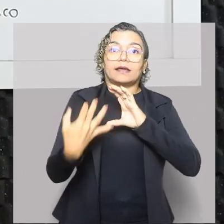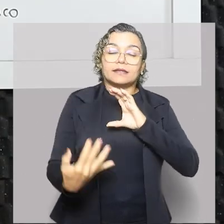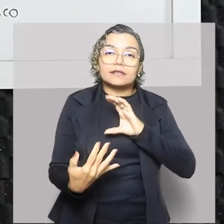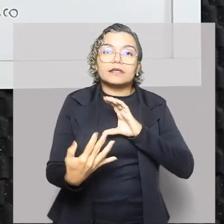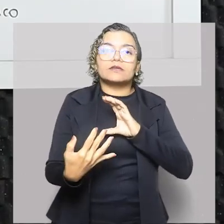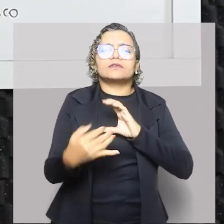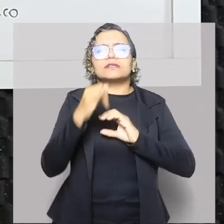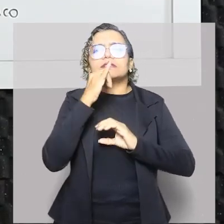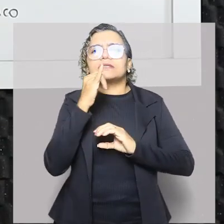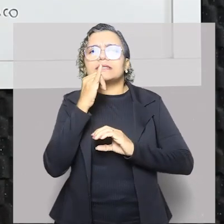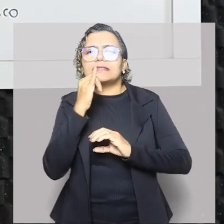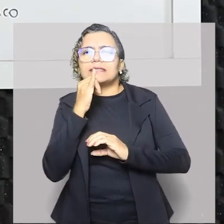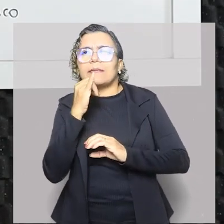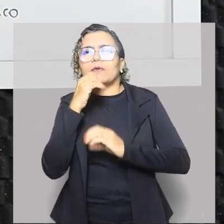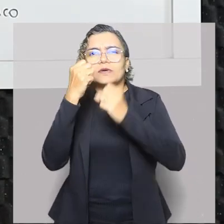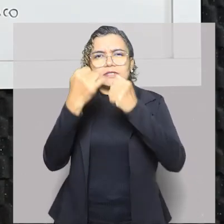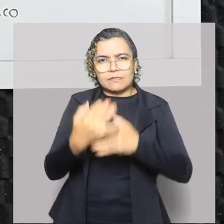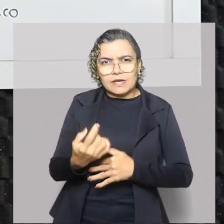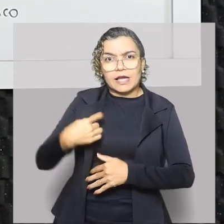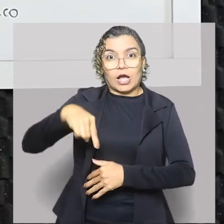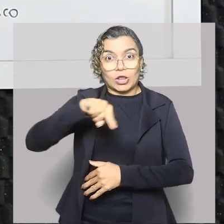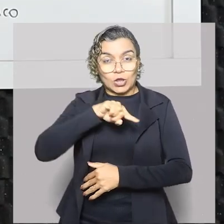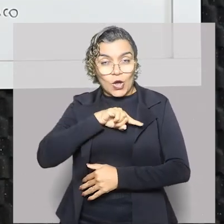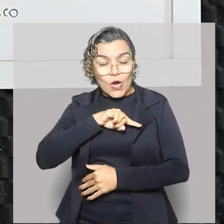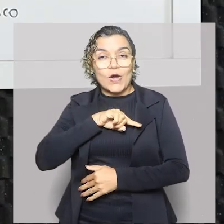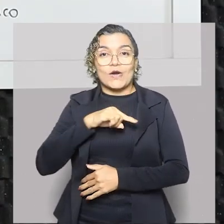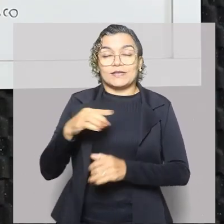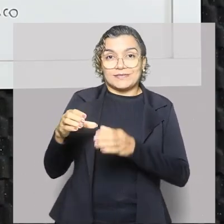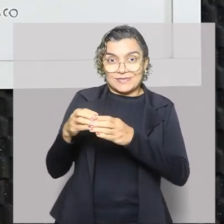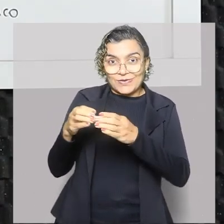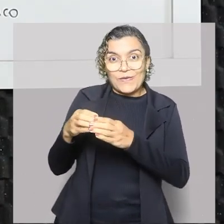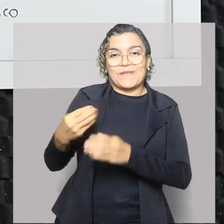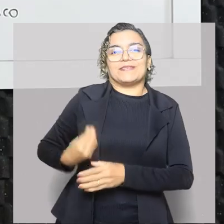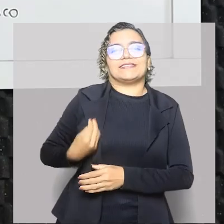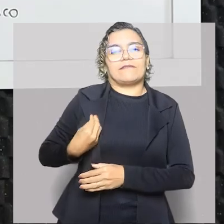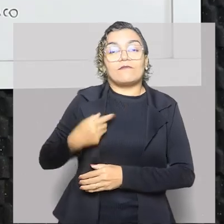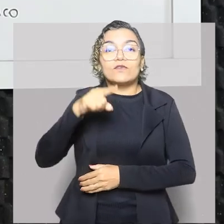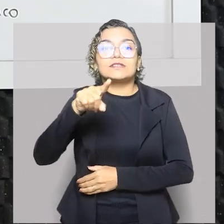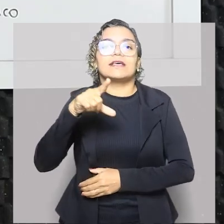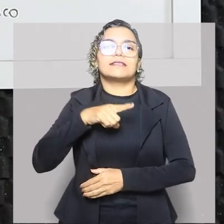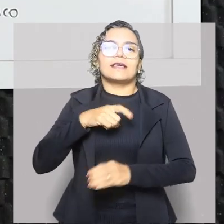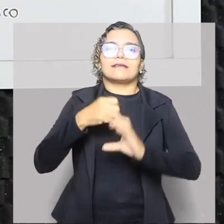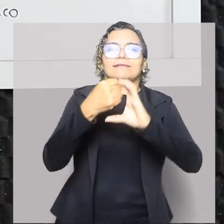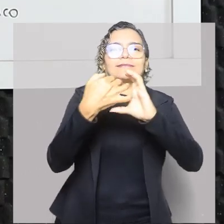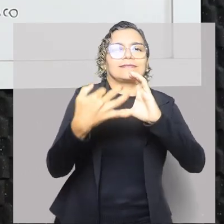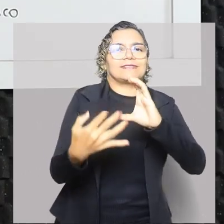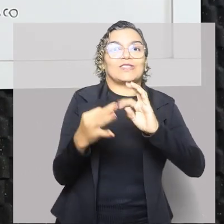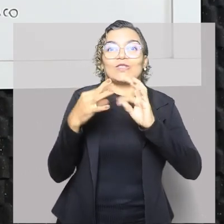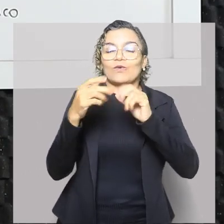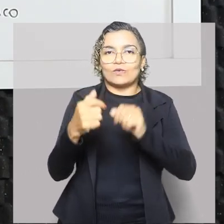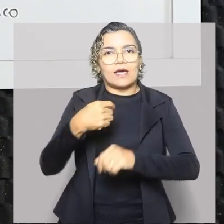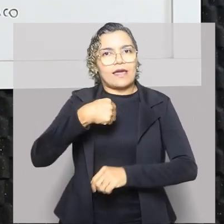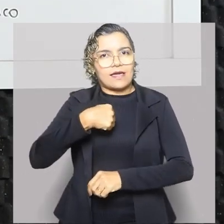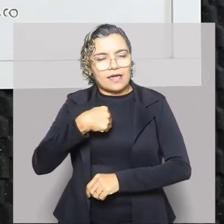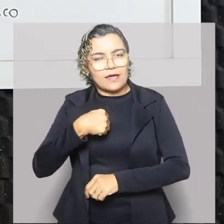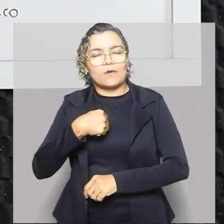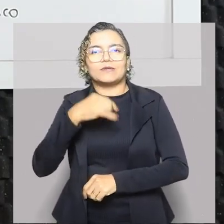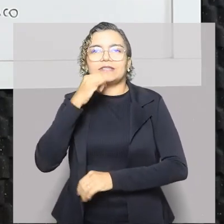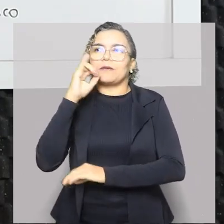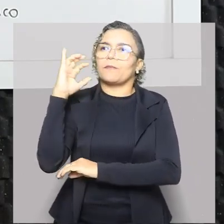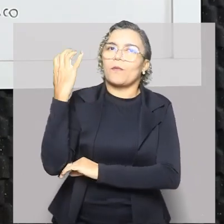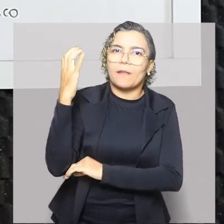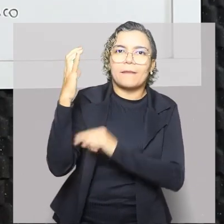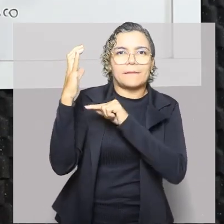nos definem como ser vivo. Você tem todas essas características, certo? Eu também tenho, uma